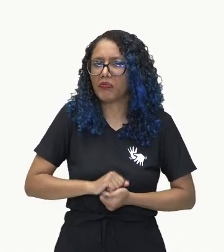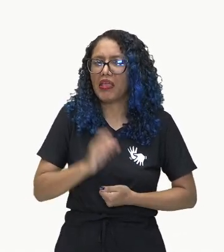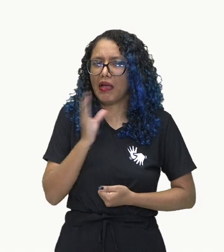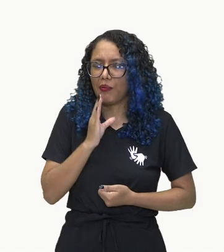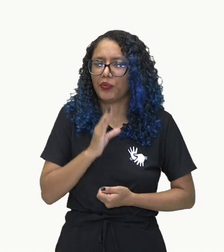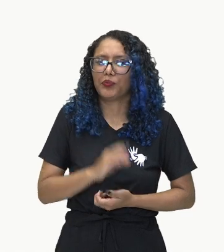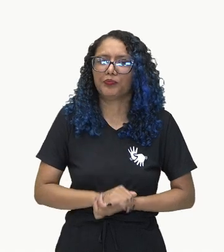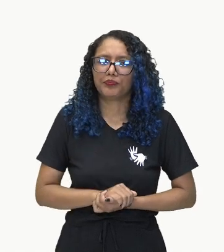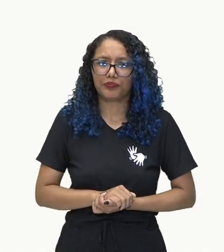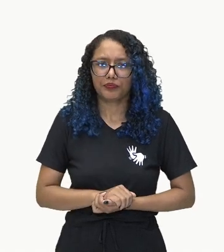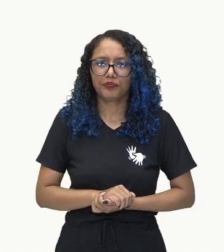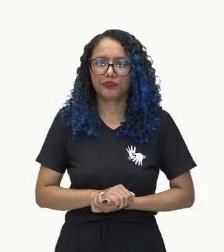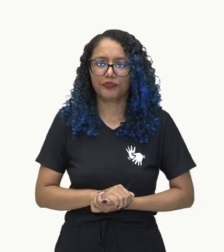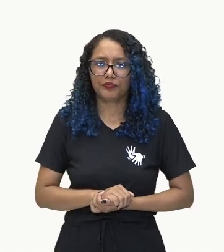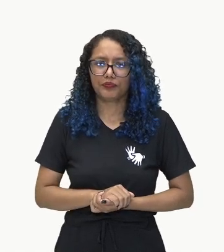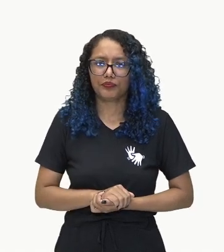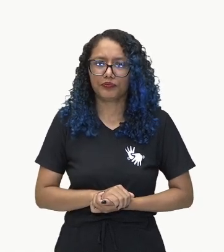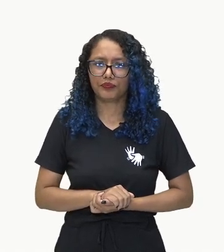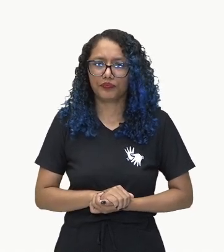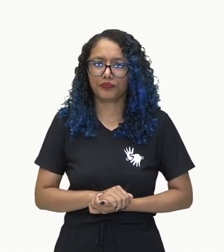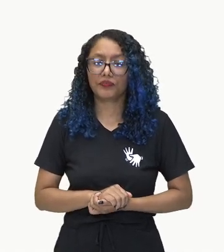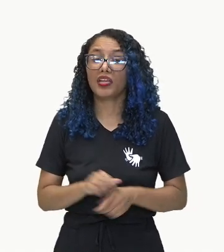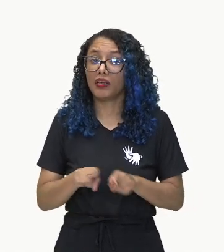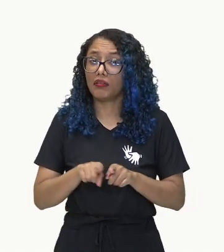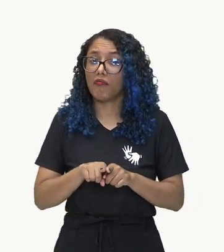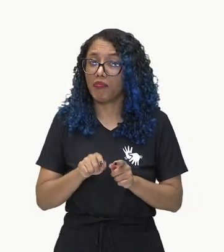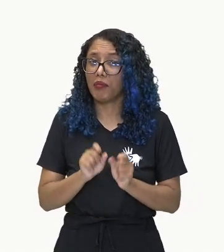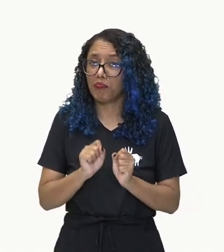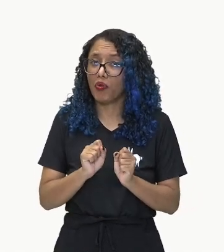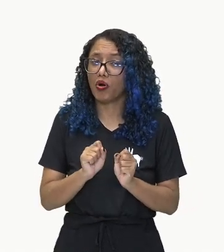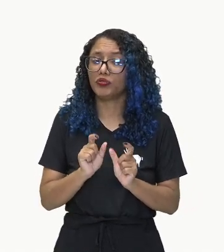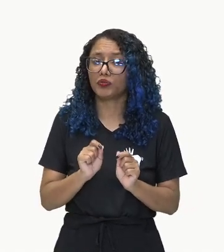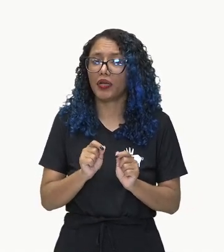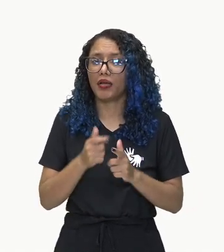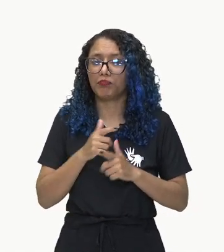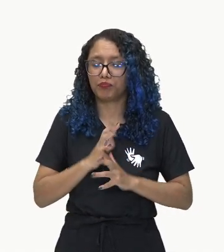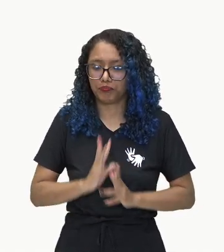enzima, e tem uma ação antisséptica também.